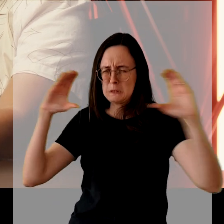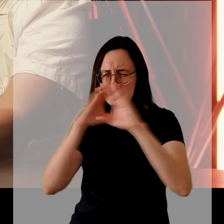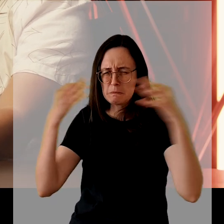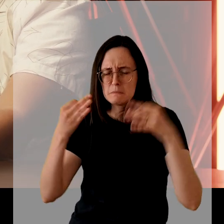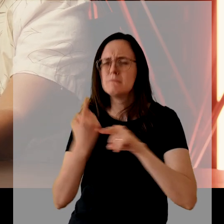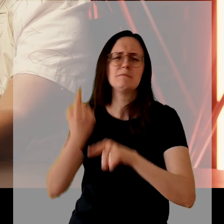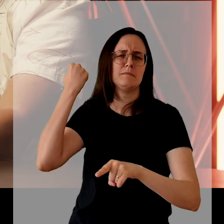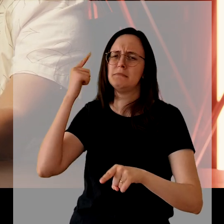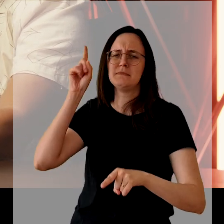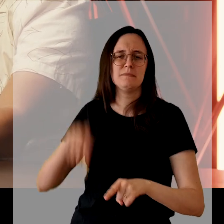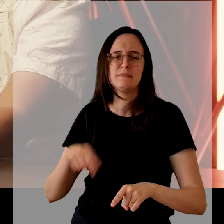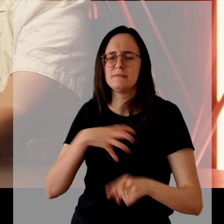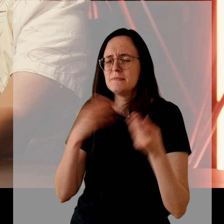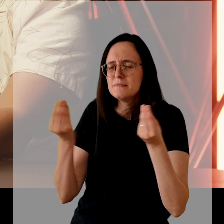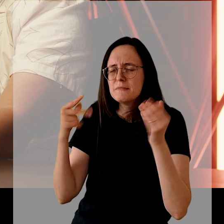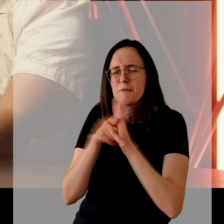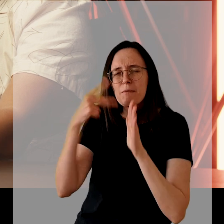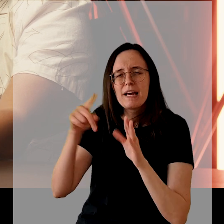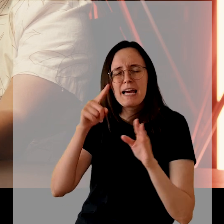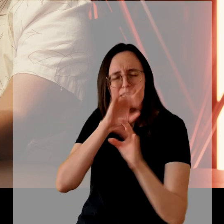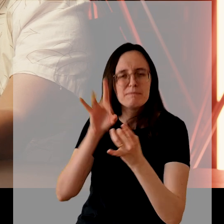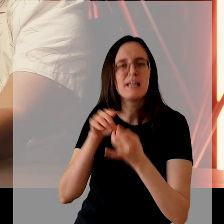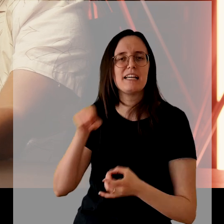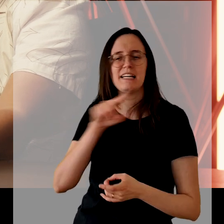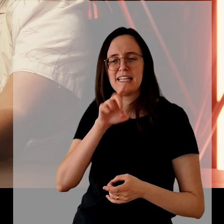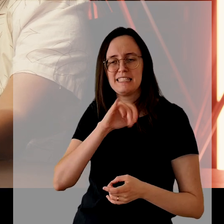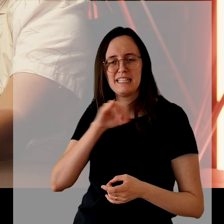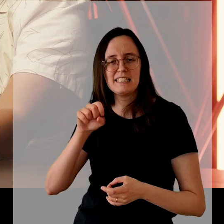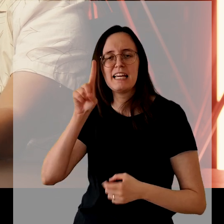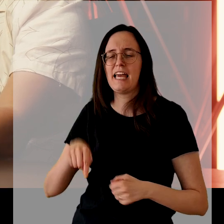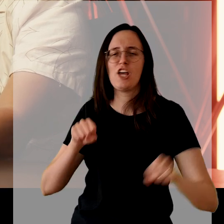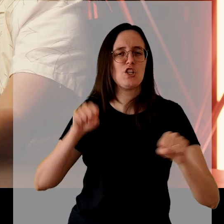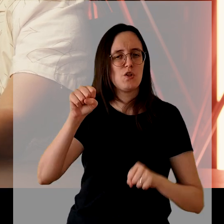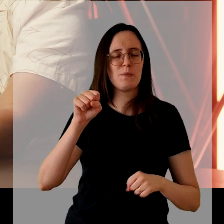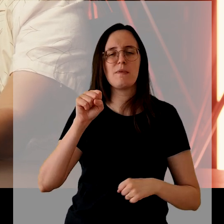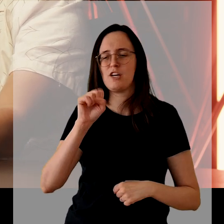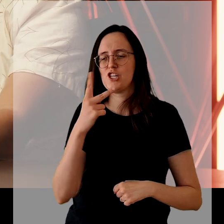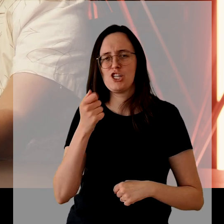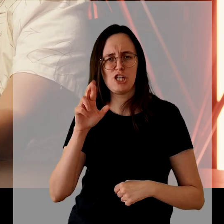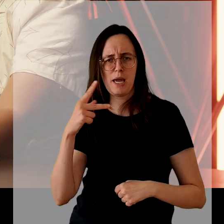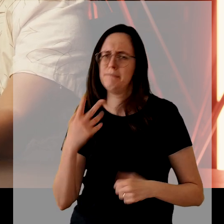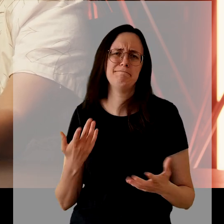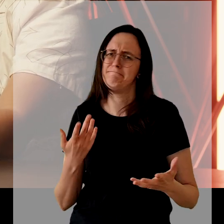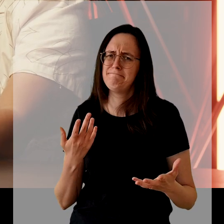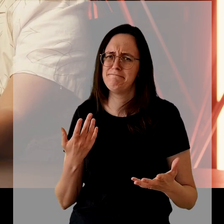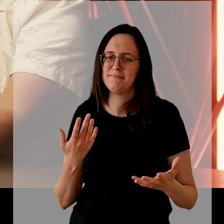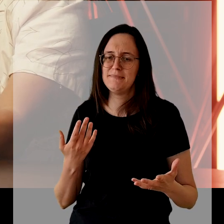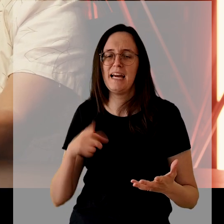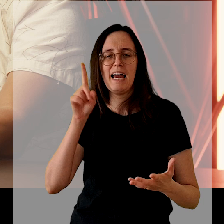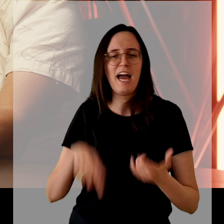ela tem um docinho da própria lente, assim, então ainda é mais um complicador, assim, né? Pro foco, né?